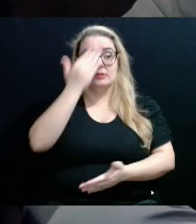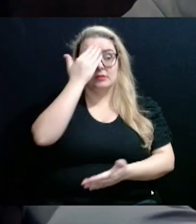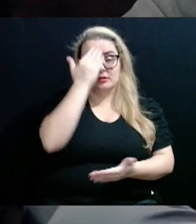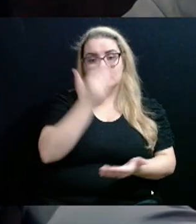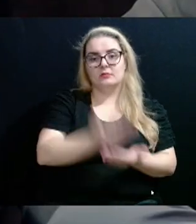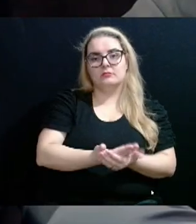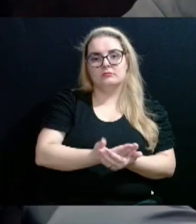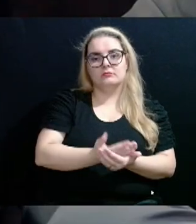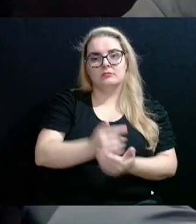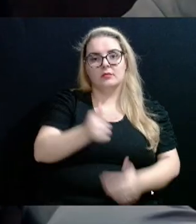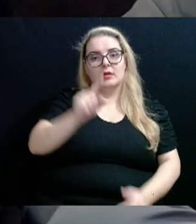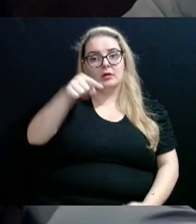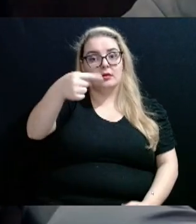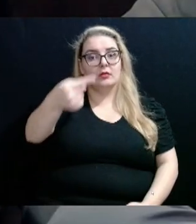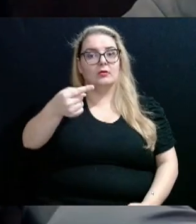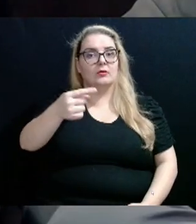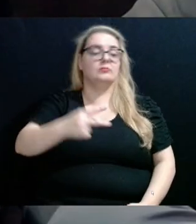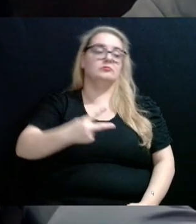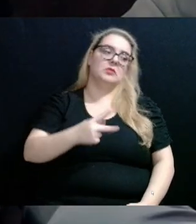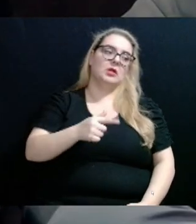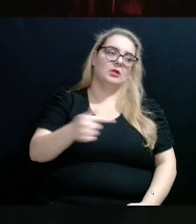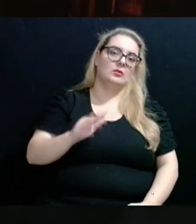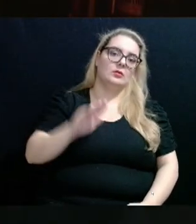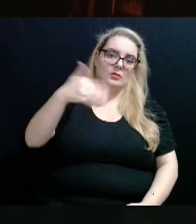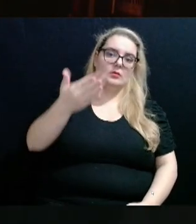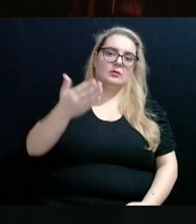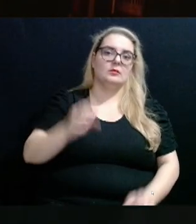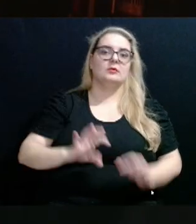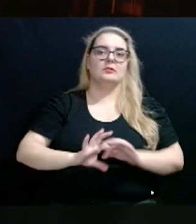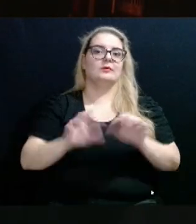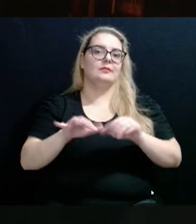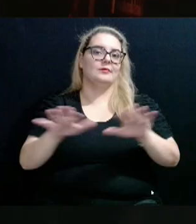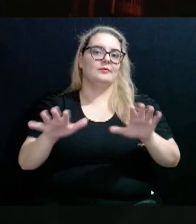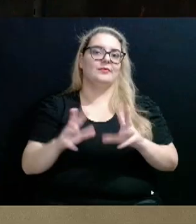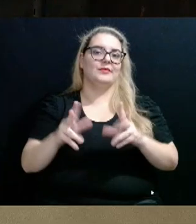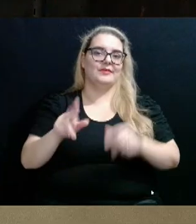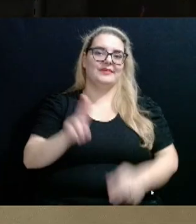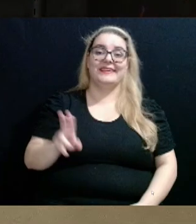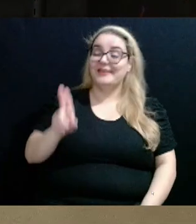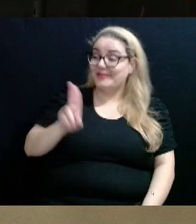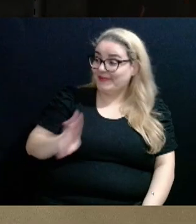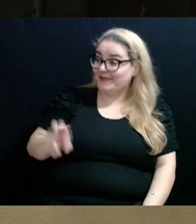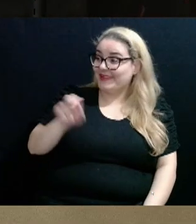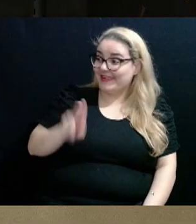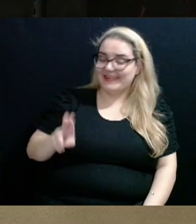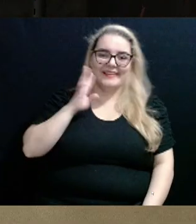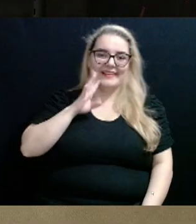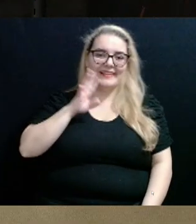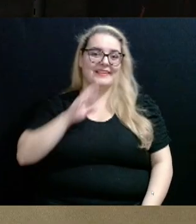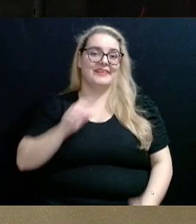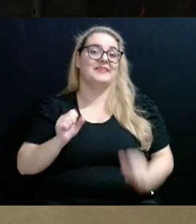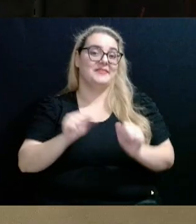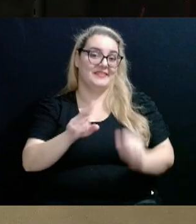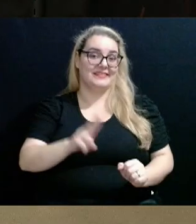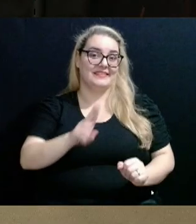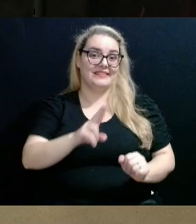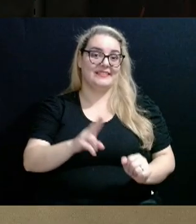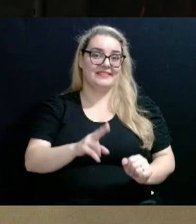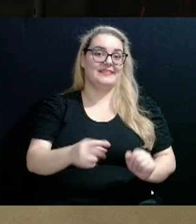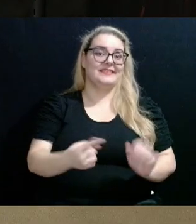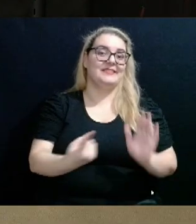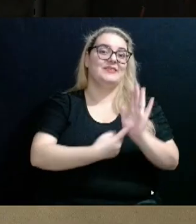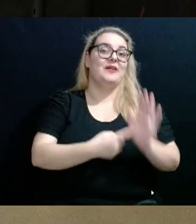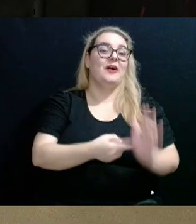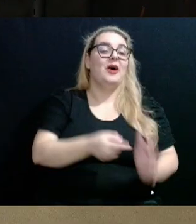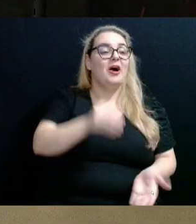vai estar no ar para todo mundo usar. Uau, e que poder legal. usar o slogan Falta Pouco. Falta pouco, adorei o